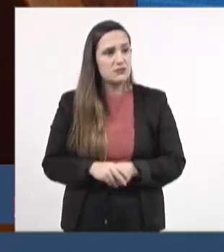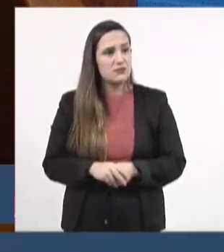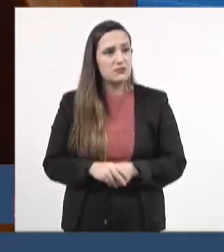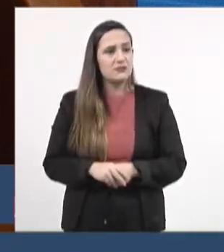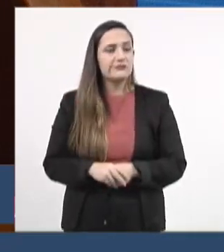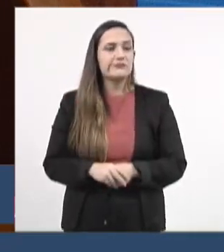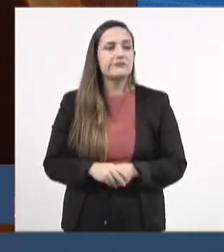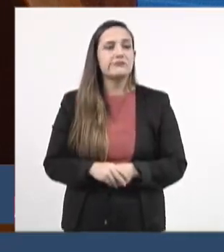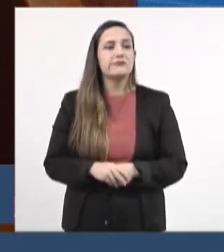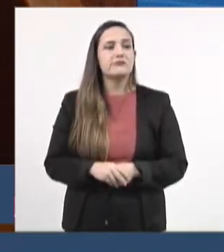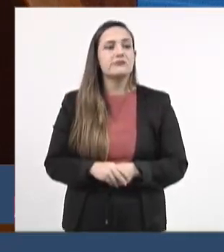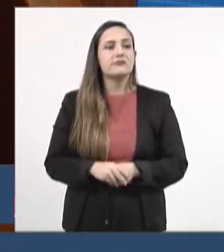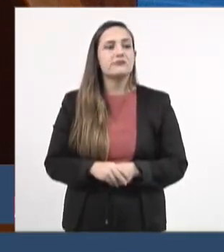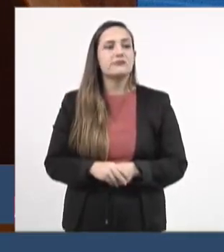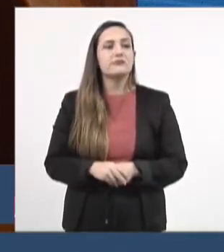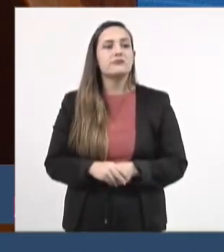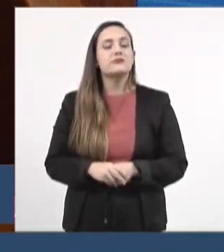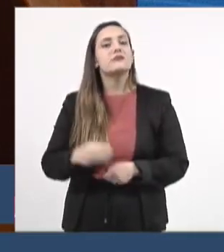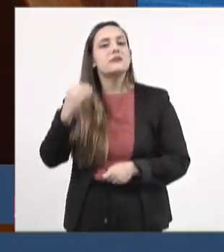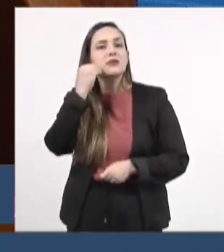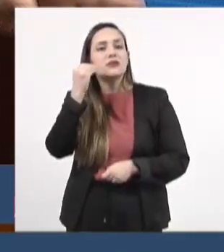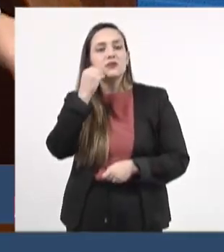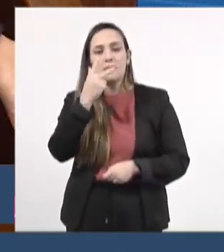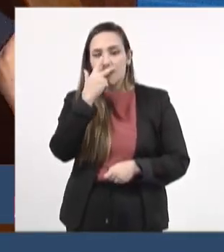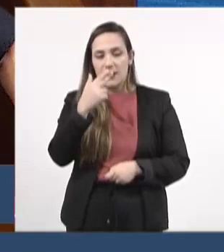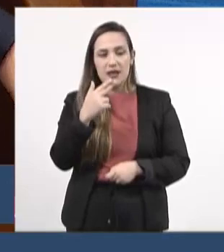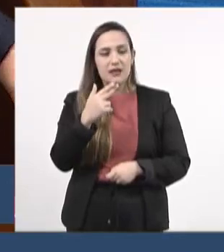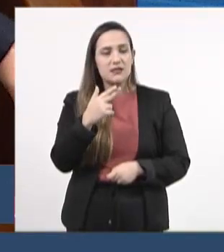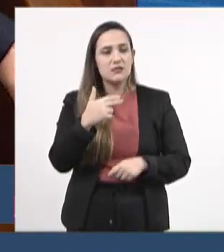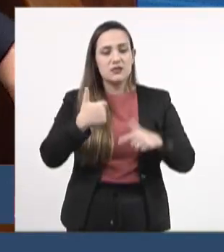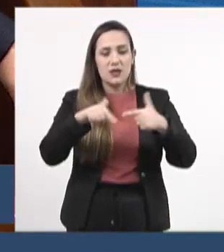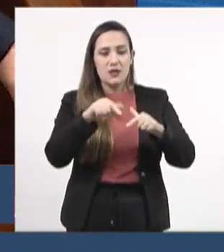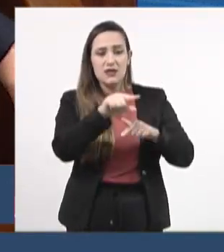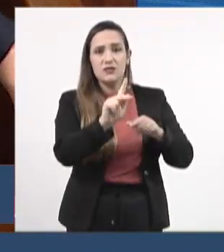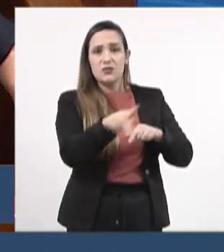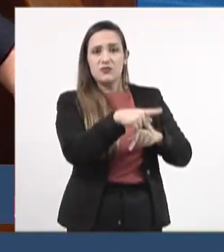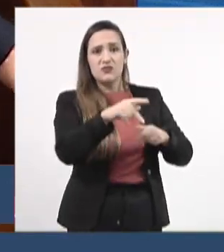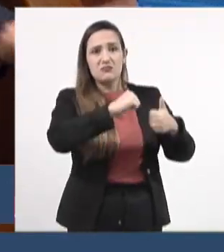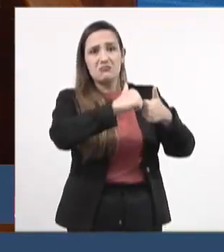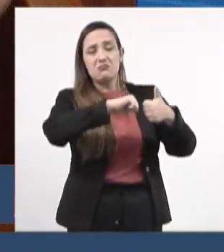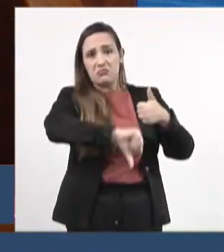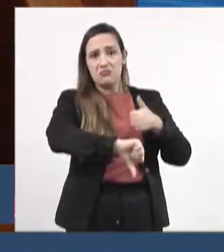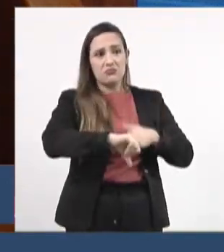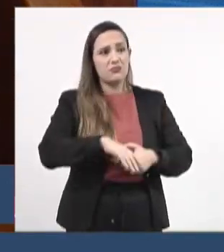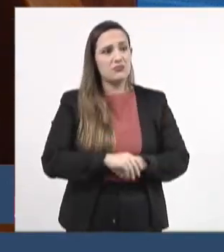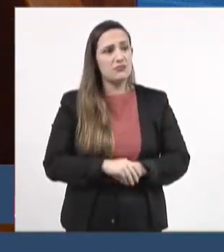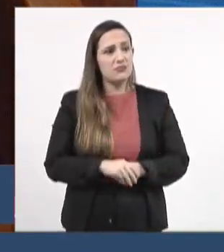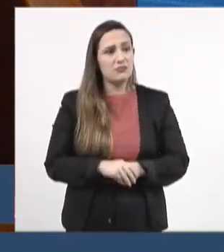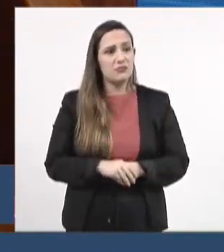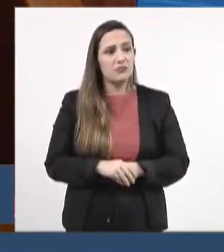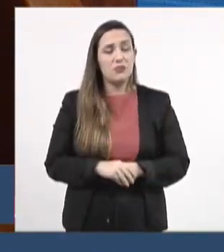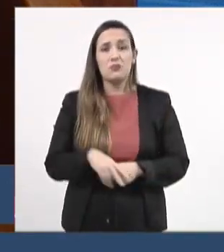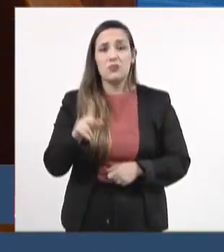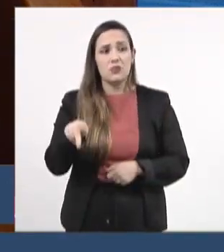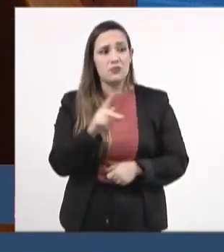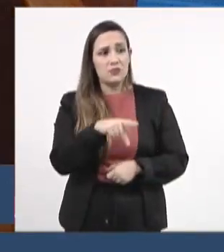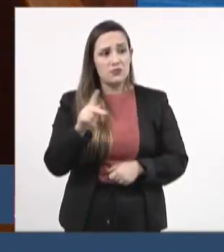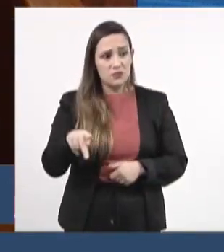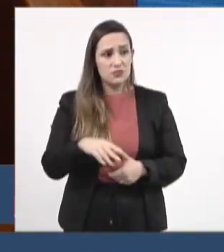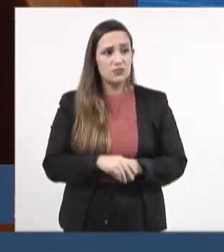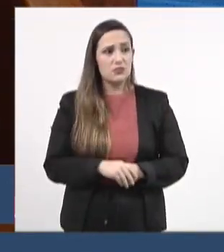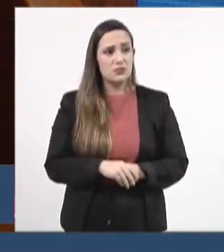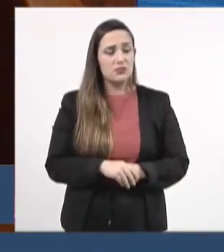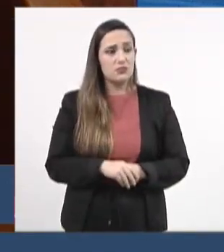uma certa forma, desqualificar o trabalho desse professor. Na verdade, o professor, ele pegou,